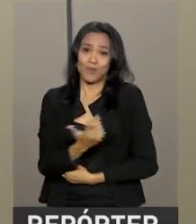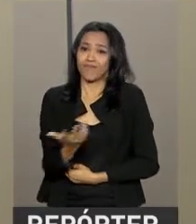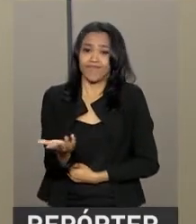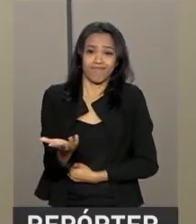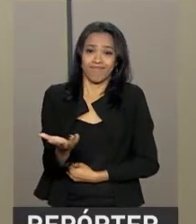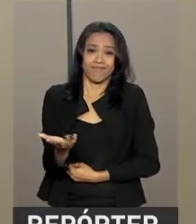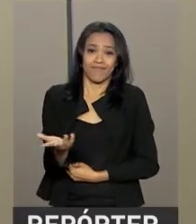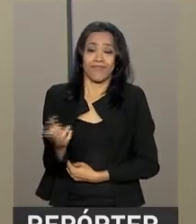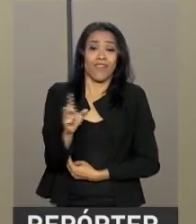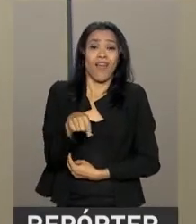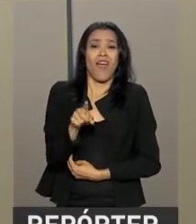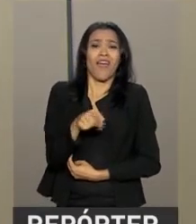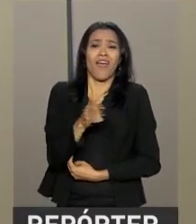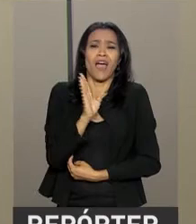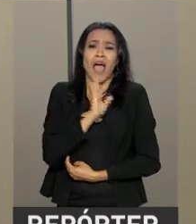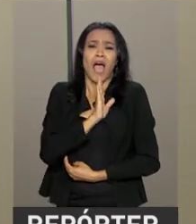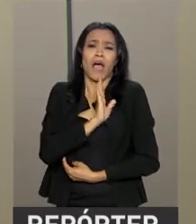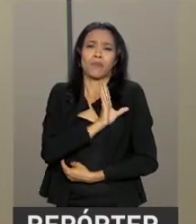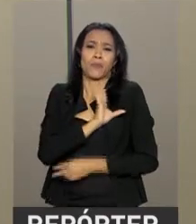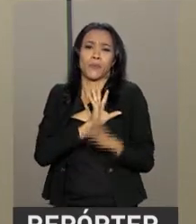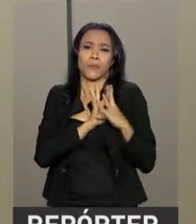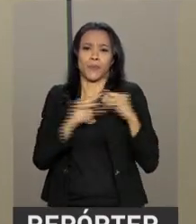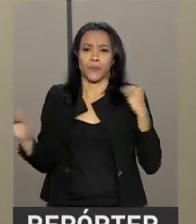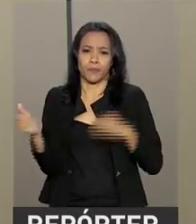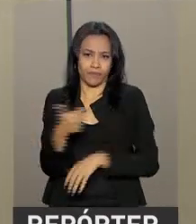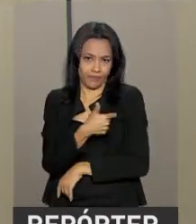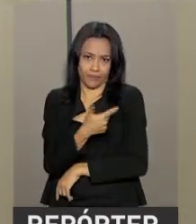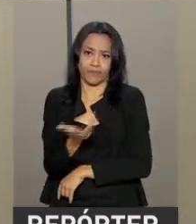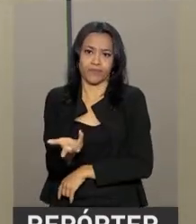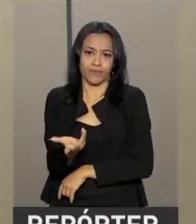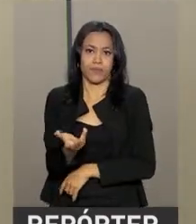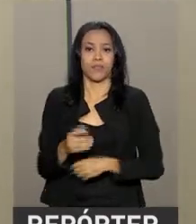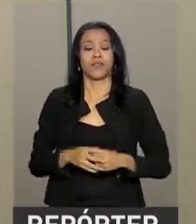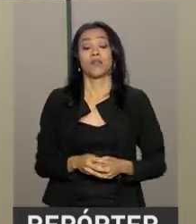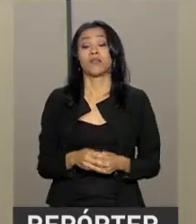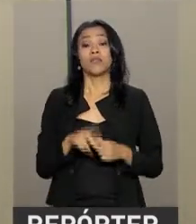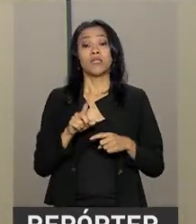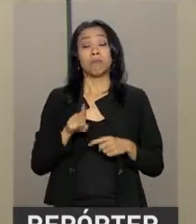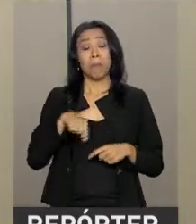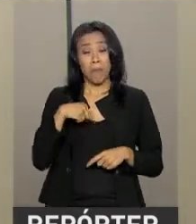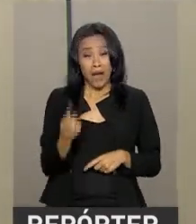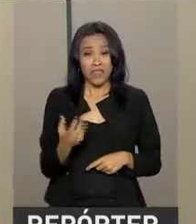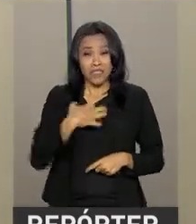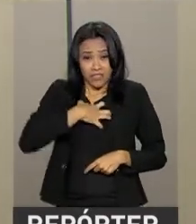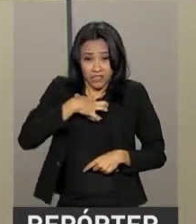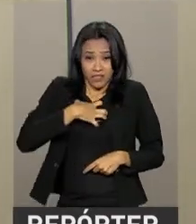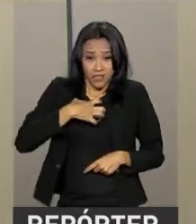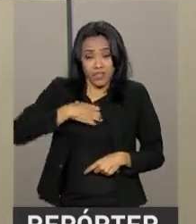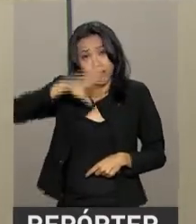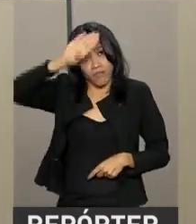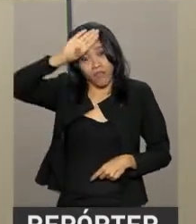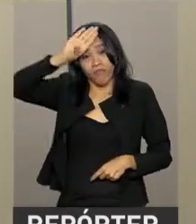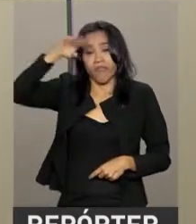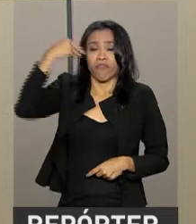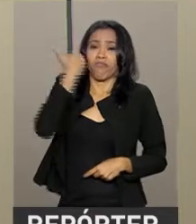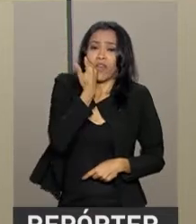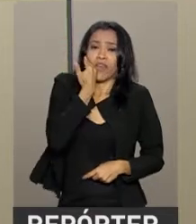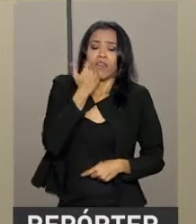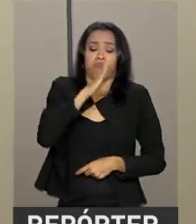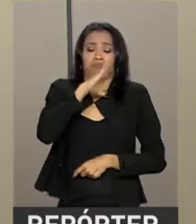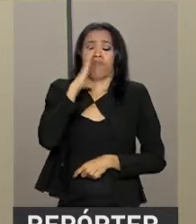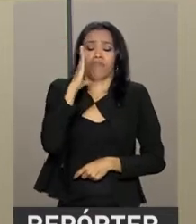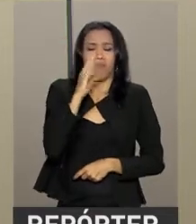é um sintoma que logo desaparece né ah ah ah os sintomas mais assim com febre mal está